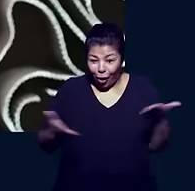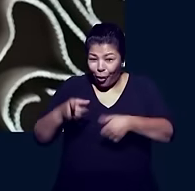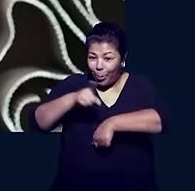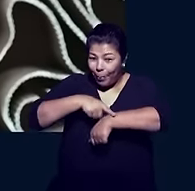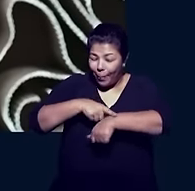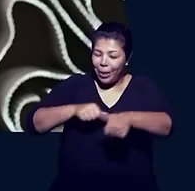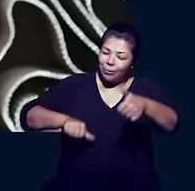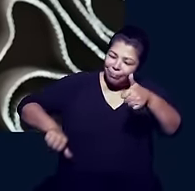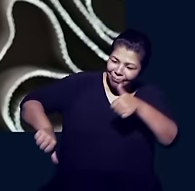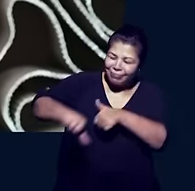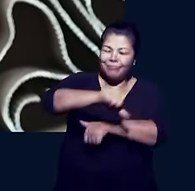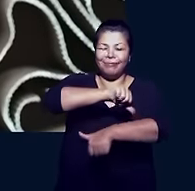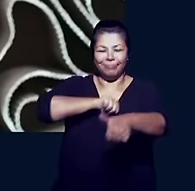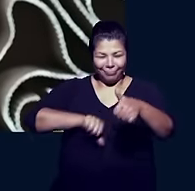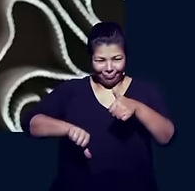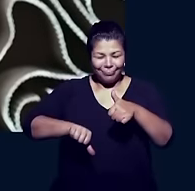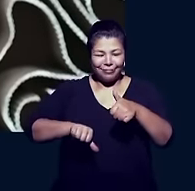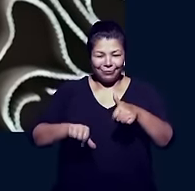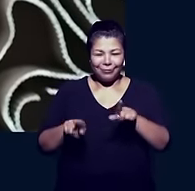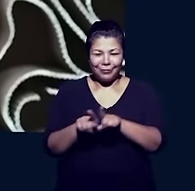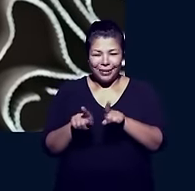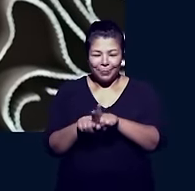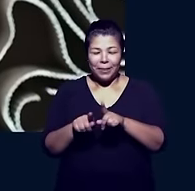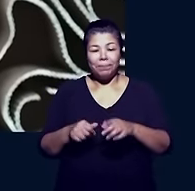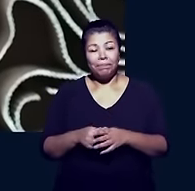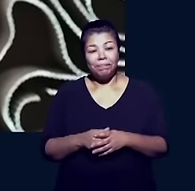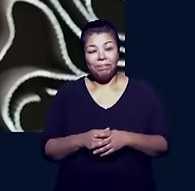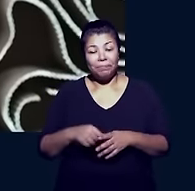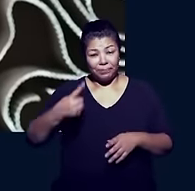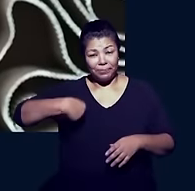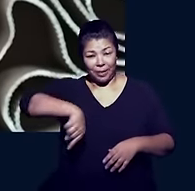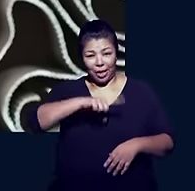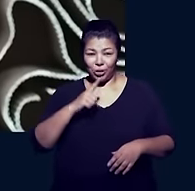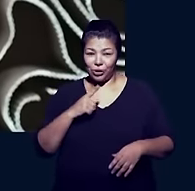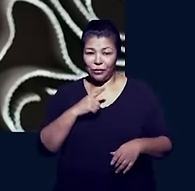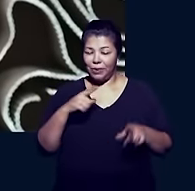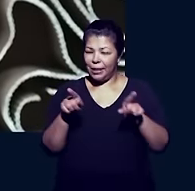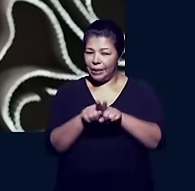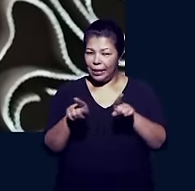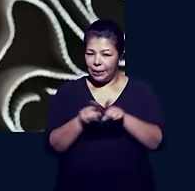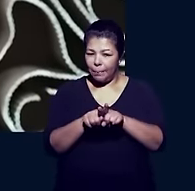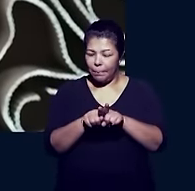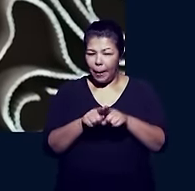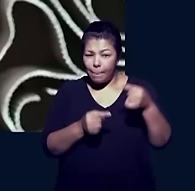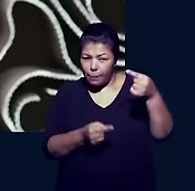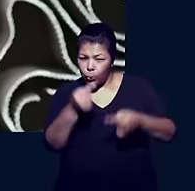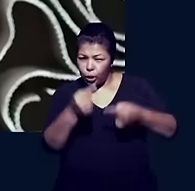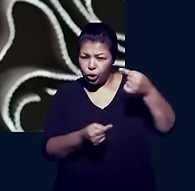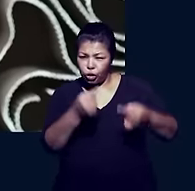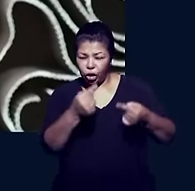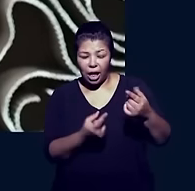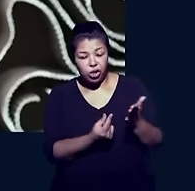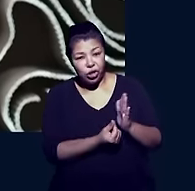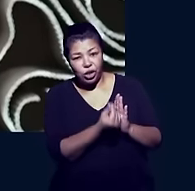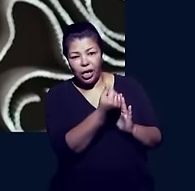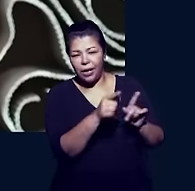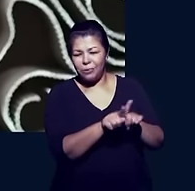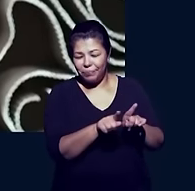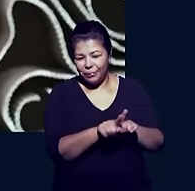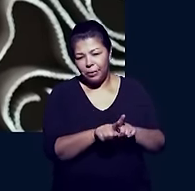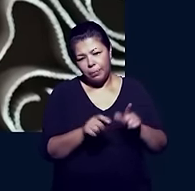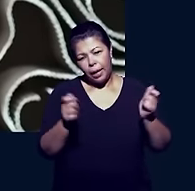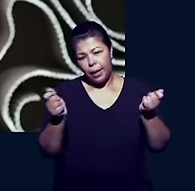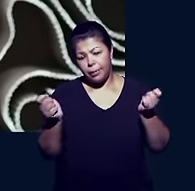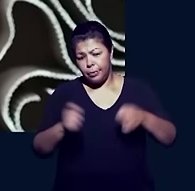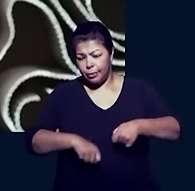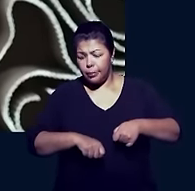secular né um movimento muito forte e a gente vai entrar né a política monetária ela funciona a gente tem juros reais elevados no mundo que vão fazer